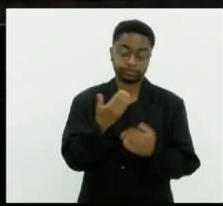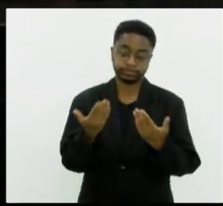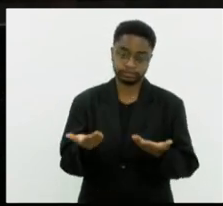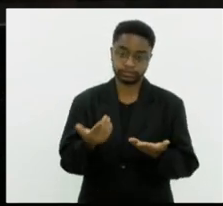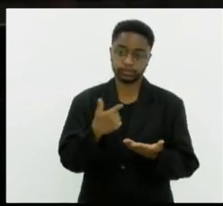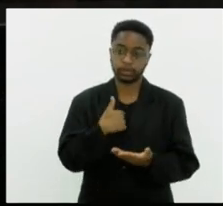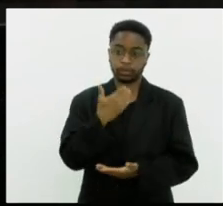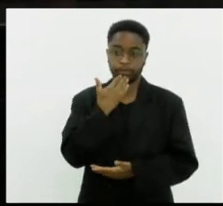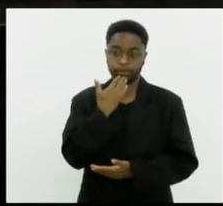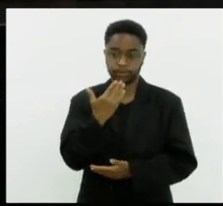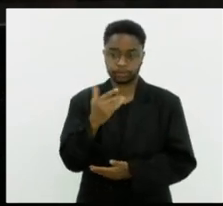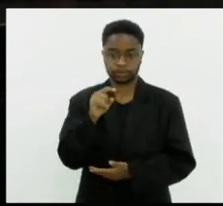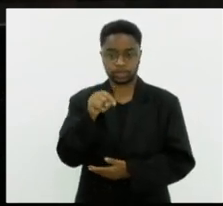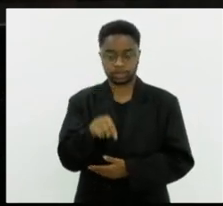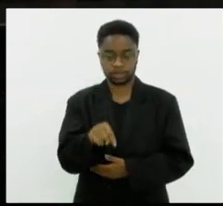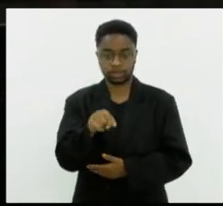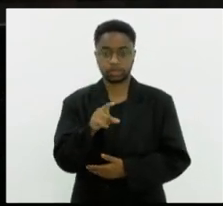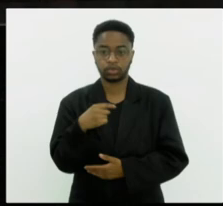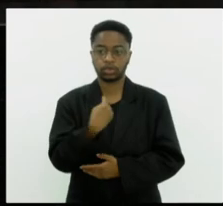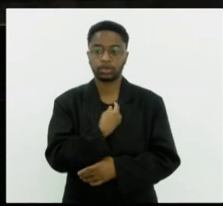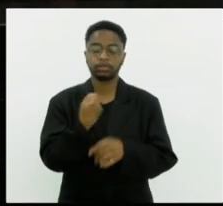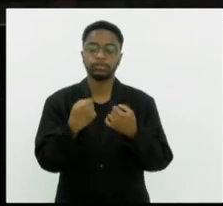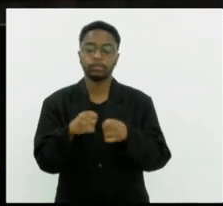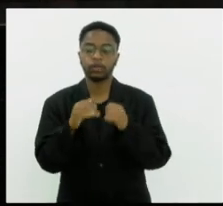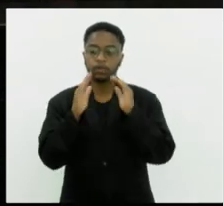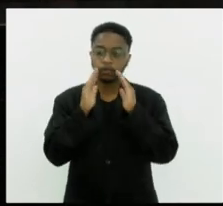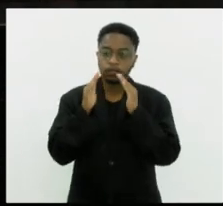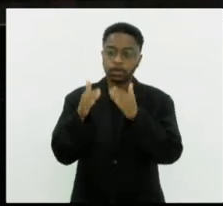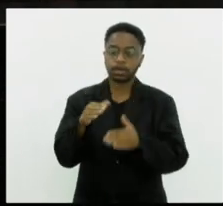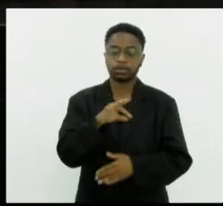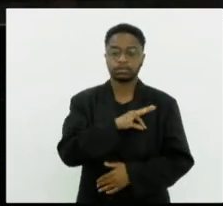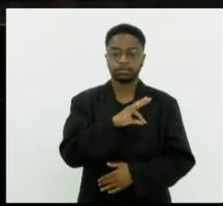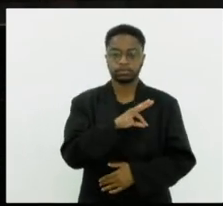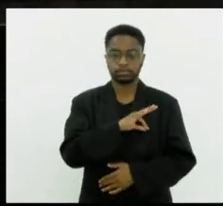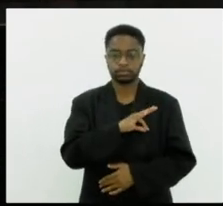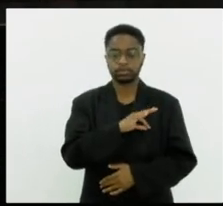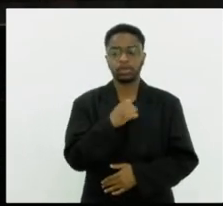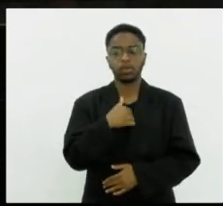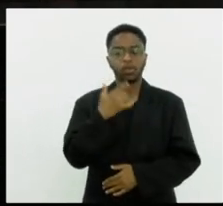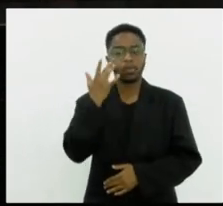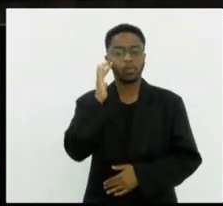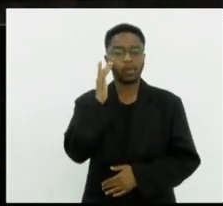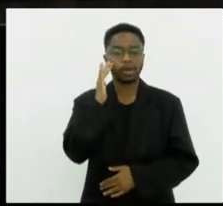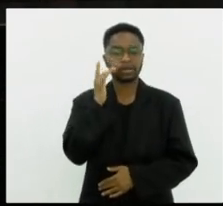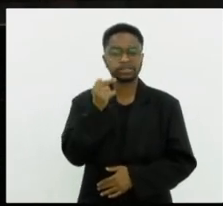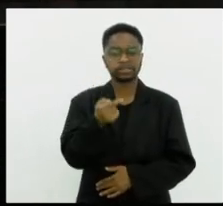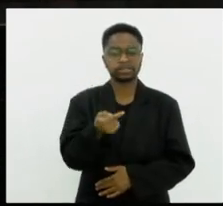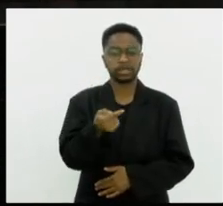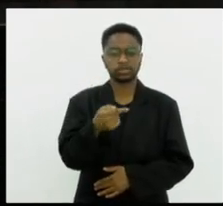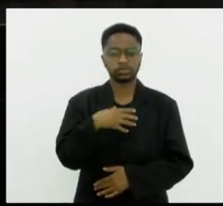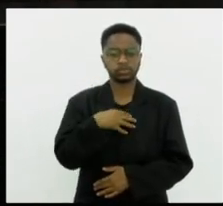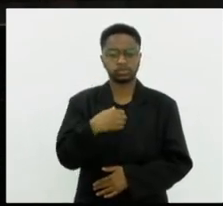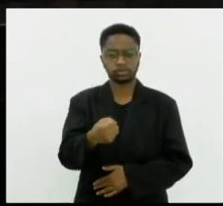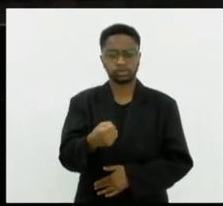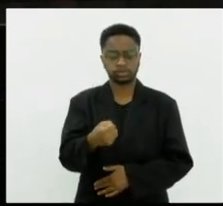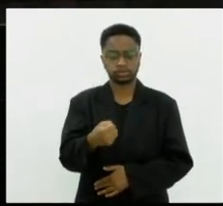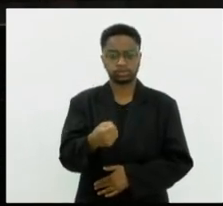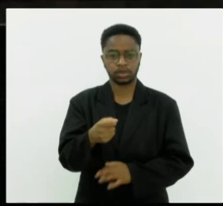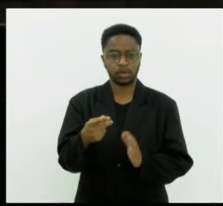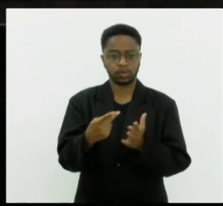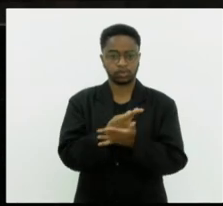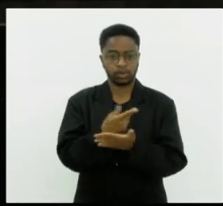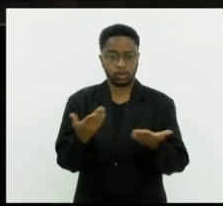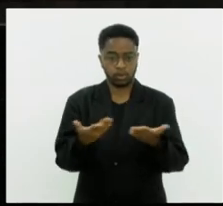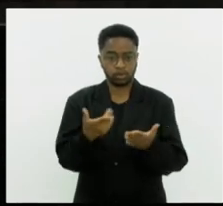venho pedir. Vamos olhar pelos nossos policiais. Se eu não me engano, são 7 suicídios só nesse